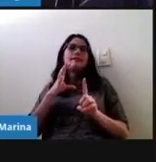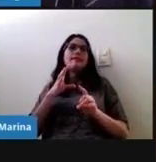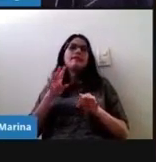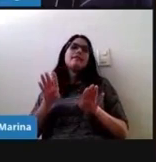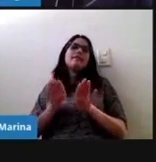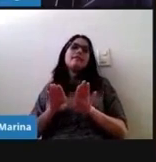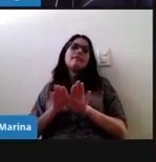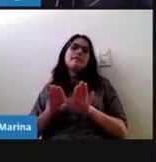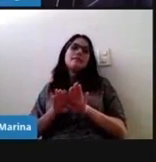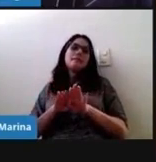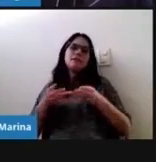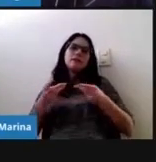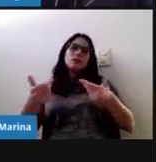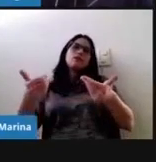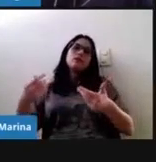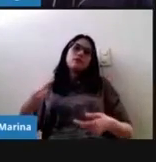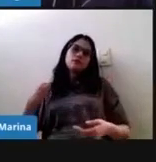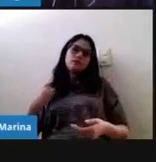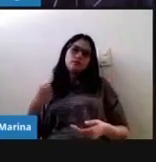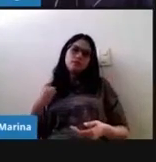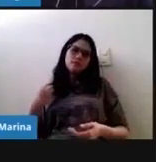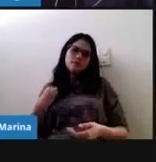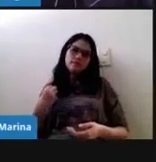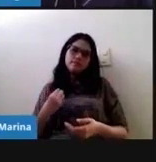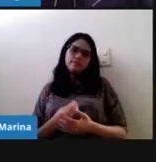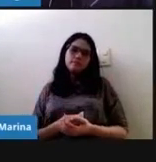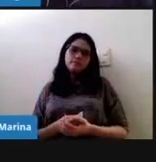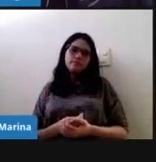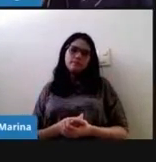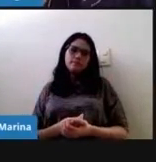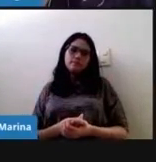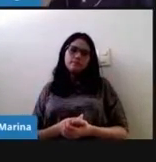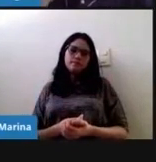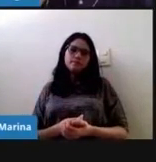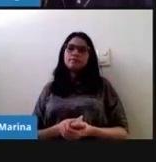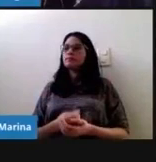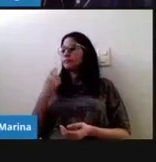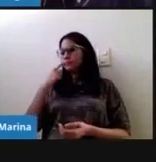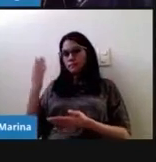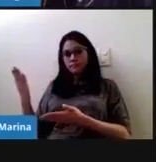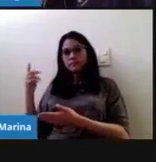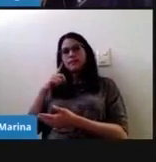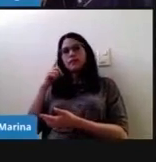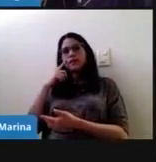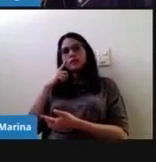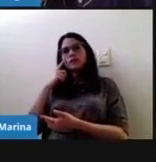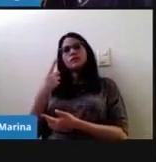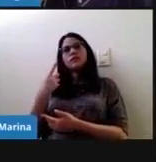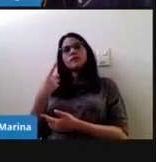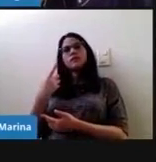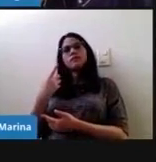em relação à qualidade de vida. Então, aqui nós temos alguns resultados, né,